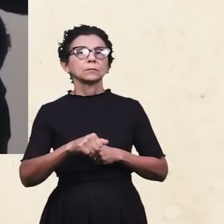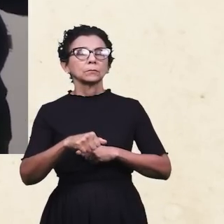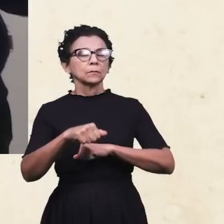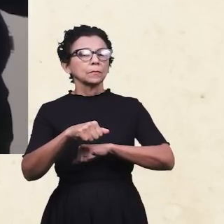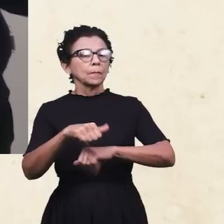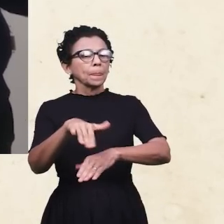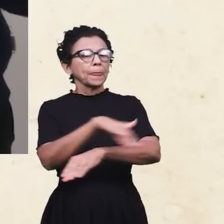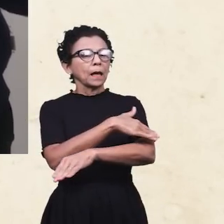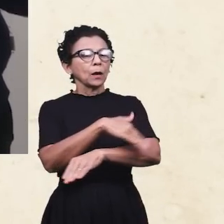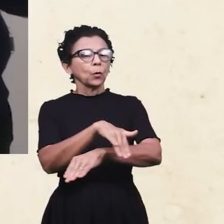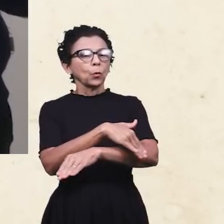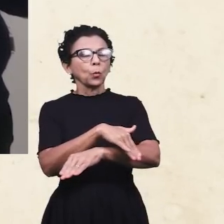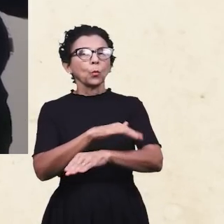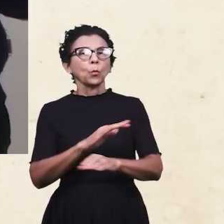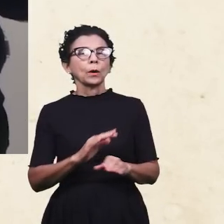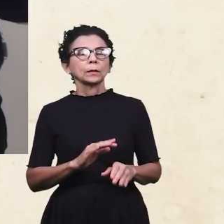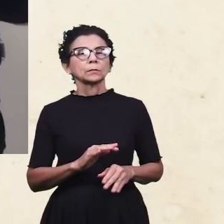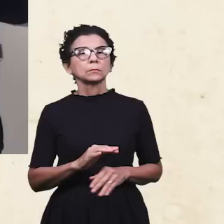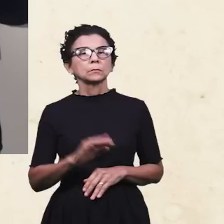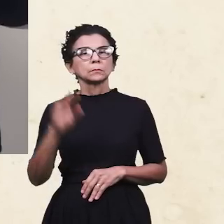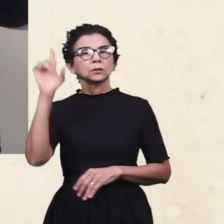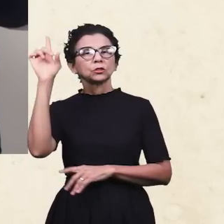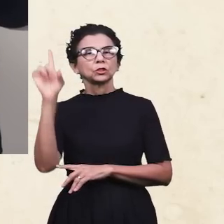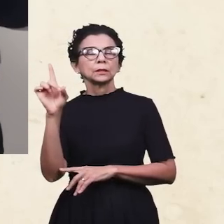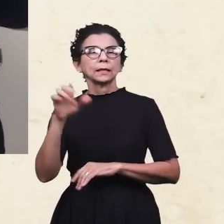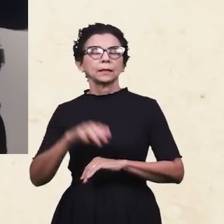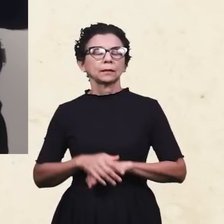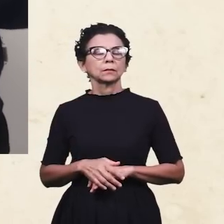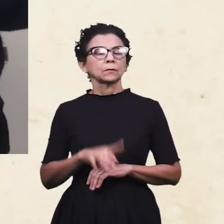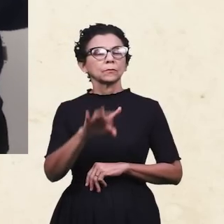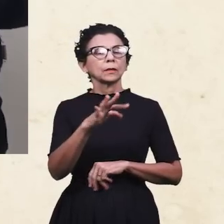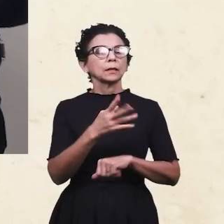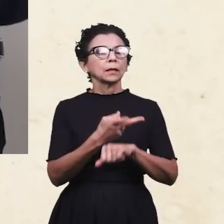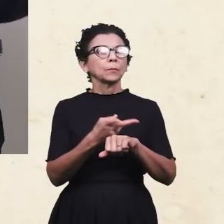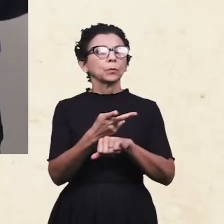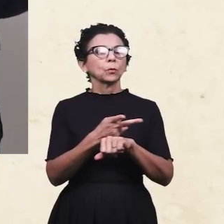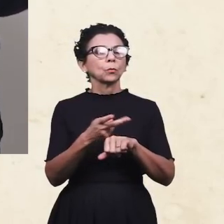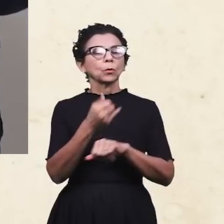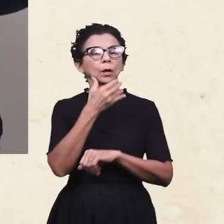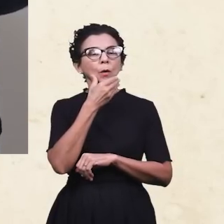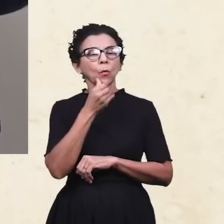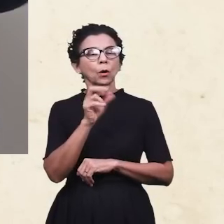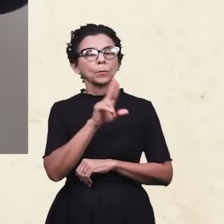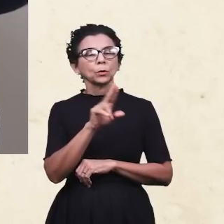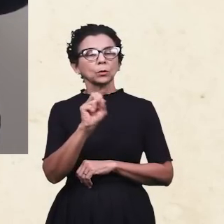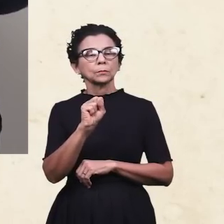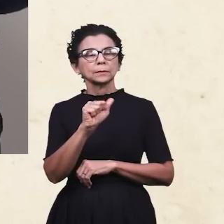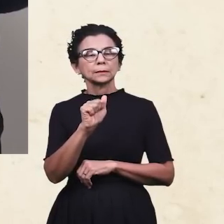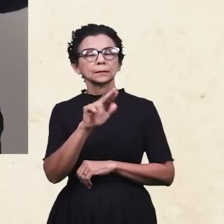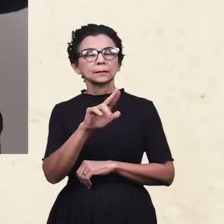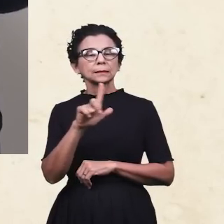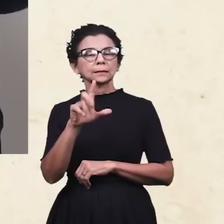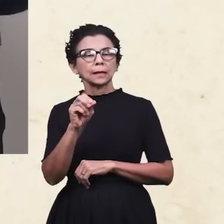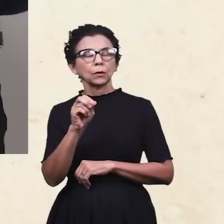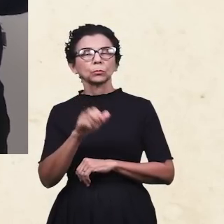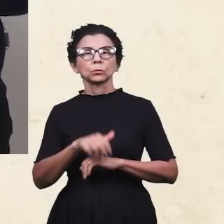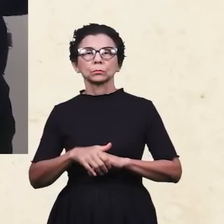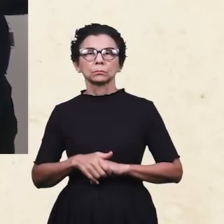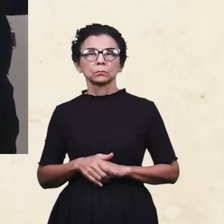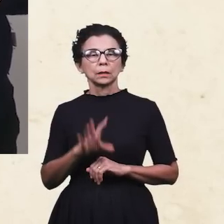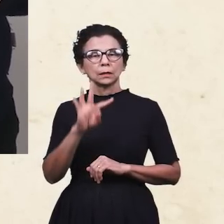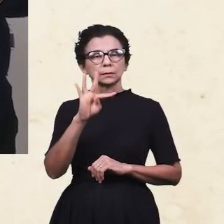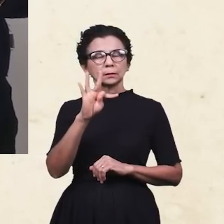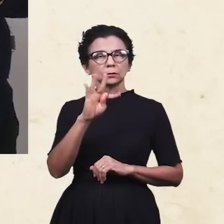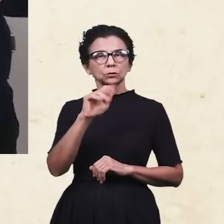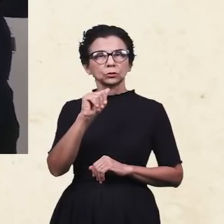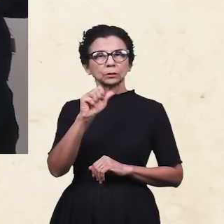de Judas por um homem de Tarso, chamado Saulo. Meus jovens, meus queridos,